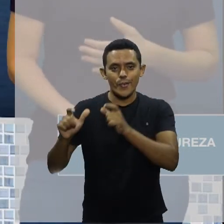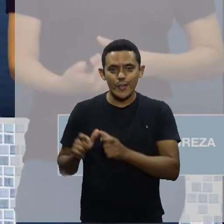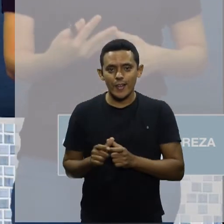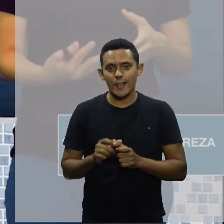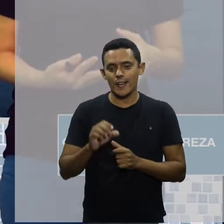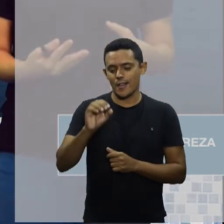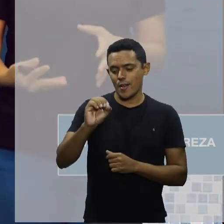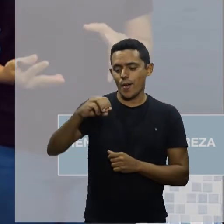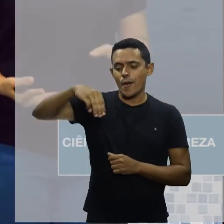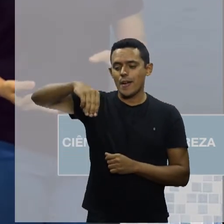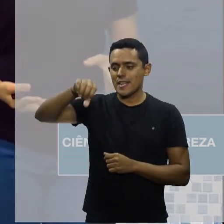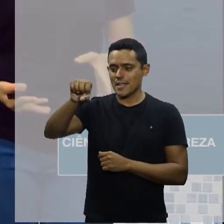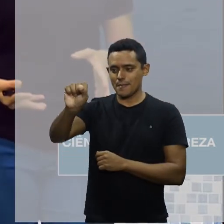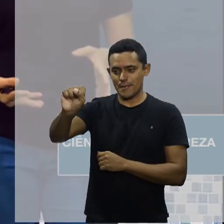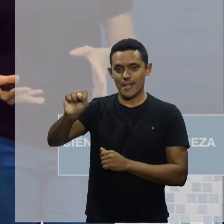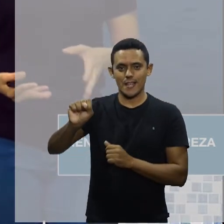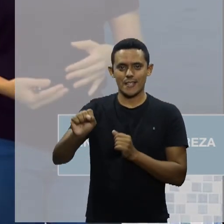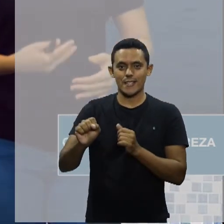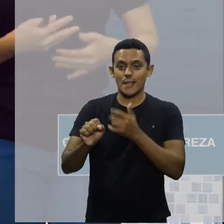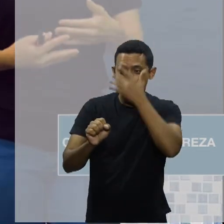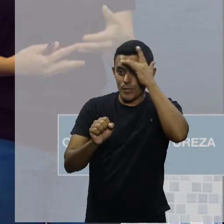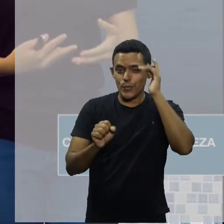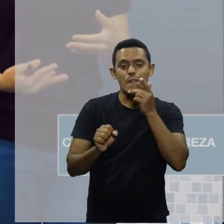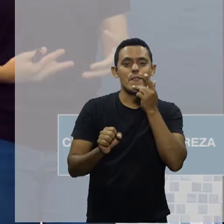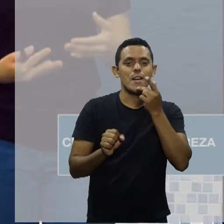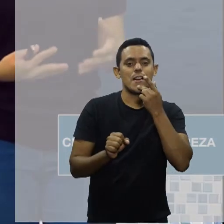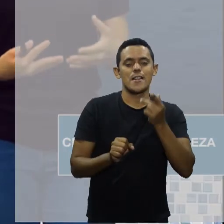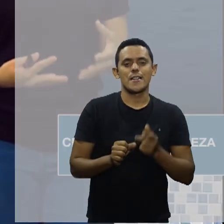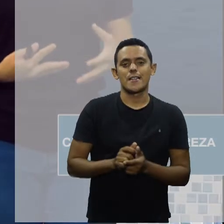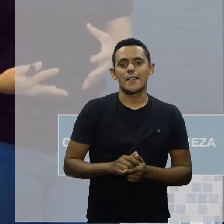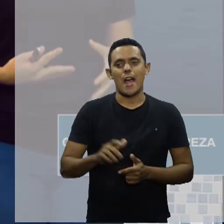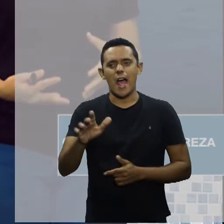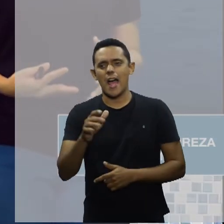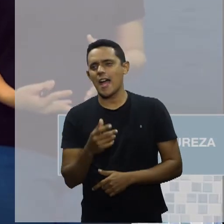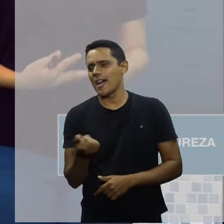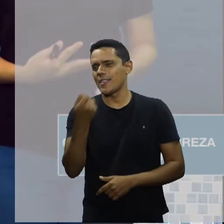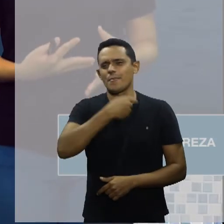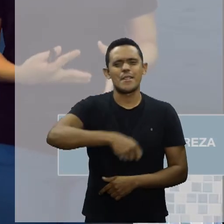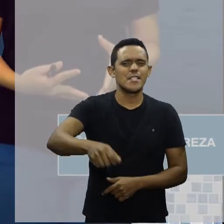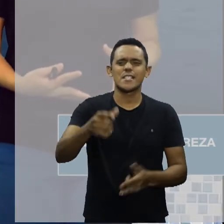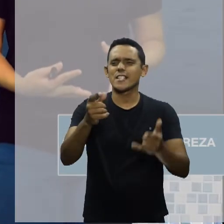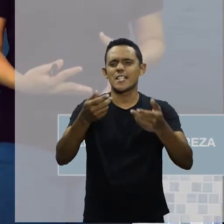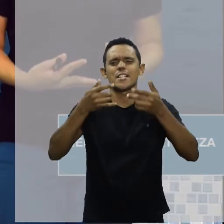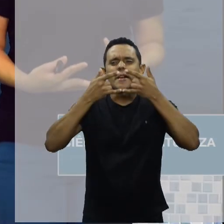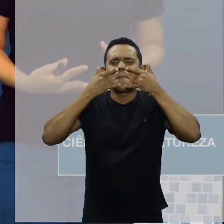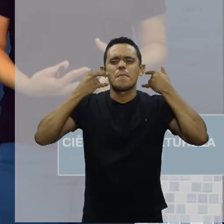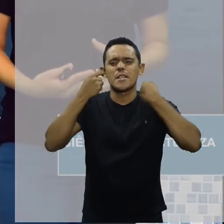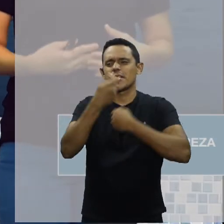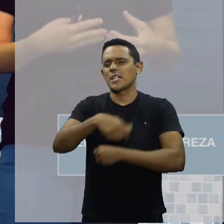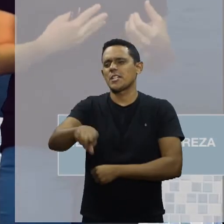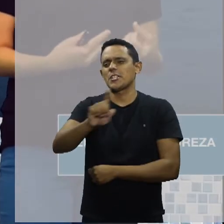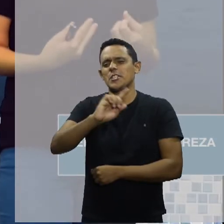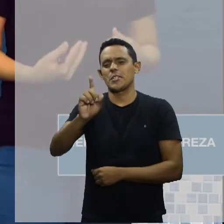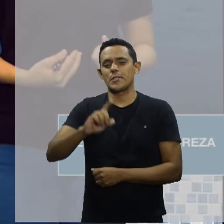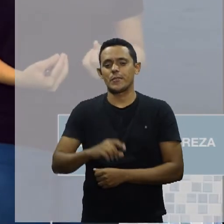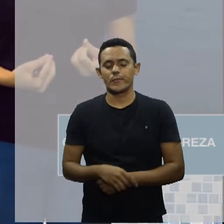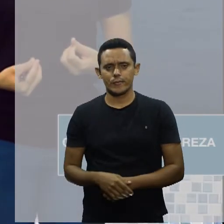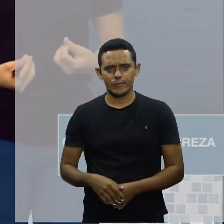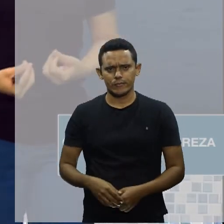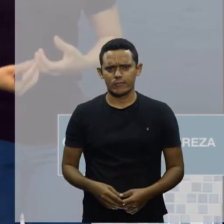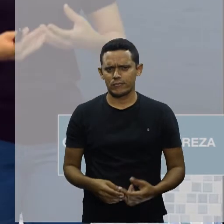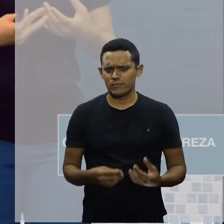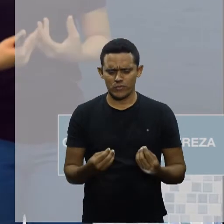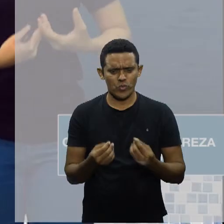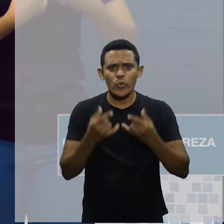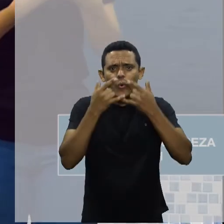desencorajando o uso de máscaras inclusive eu fui no comércio e uma pessoa comentou isso comigo e por isso que eu trouxe tá certo? As autoridades de